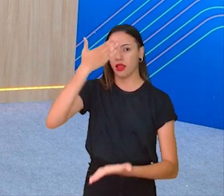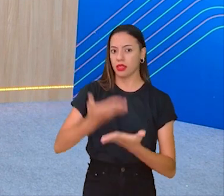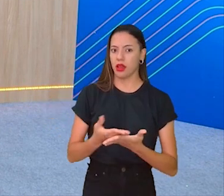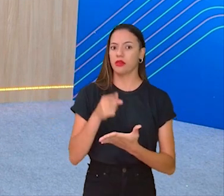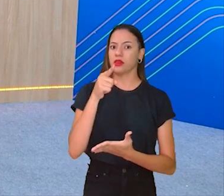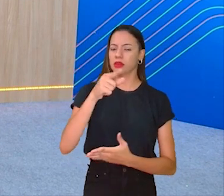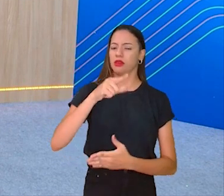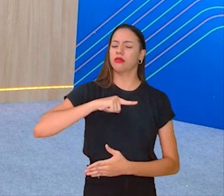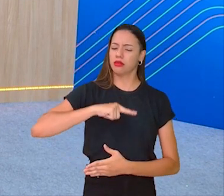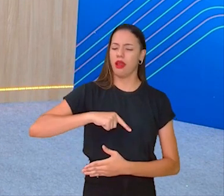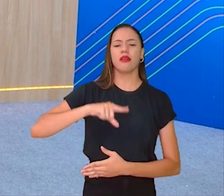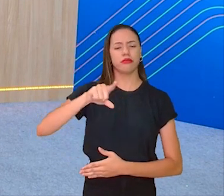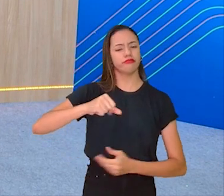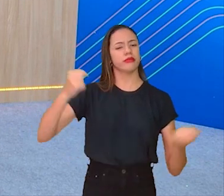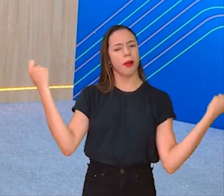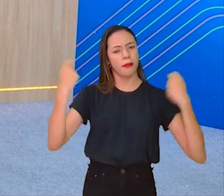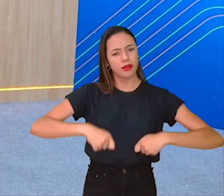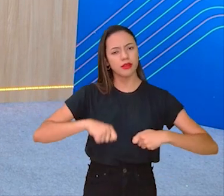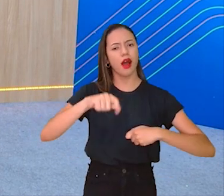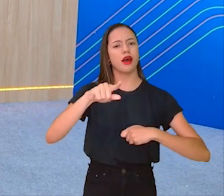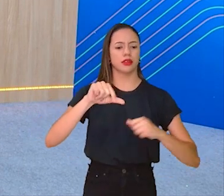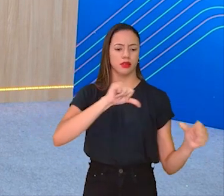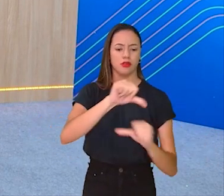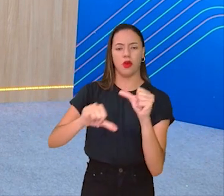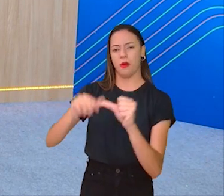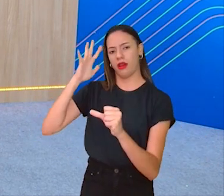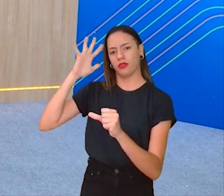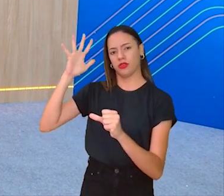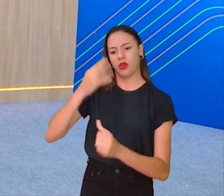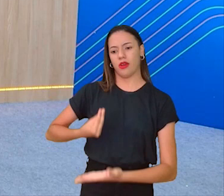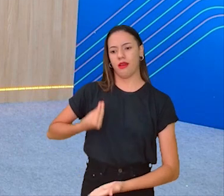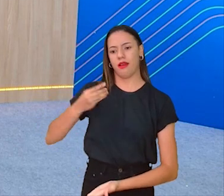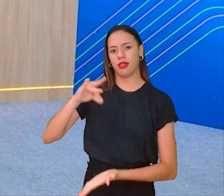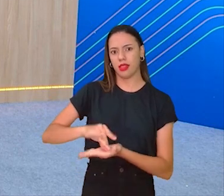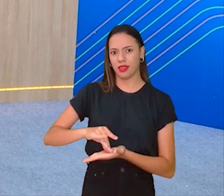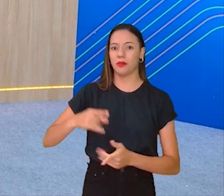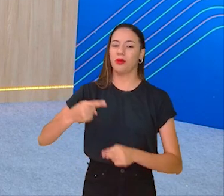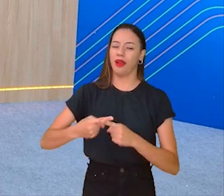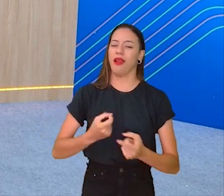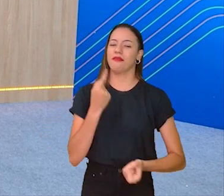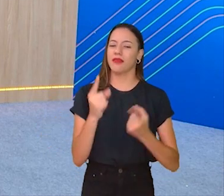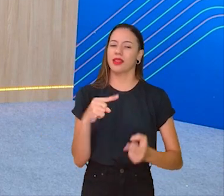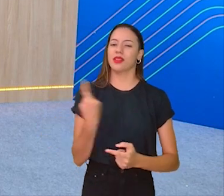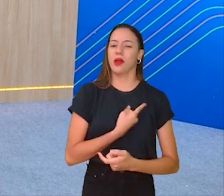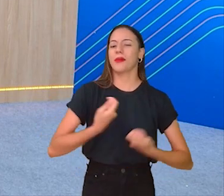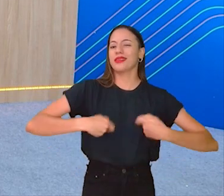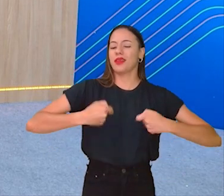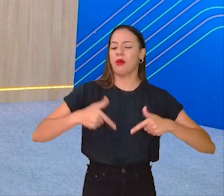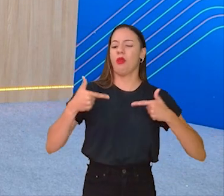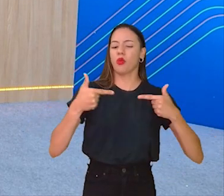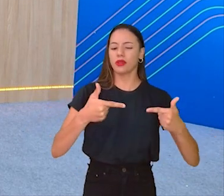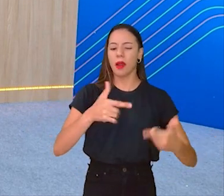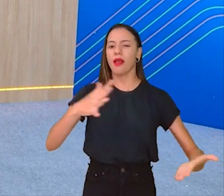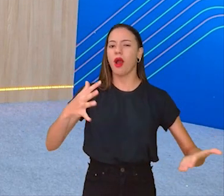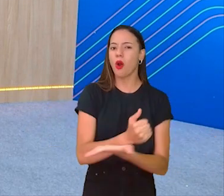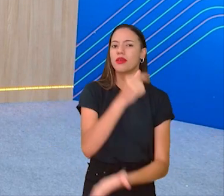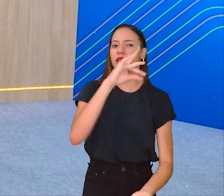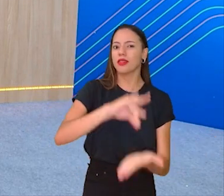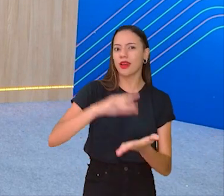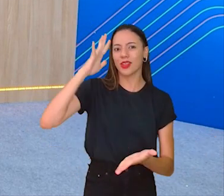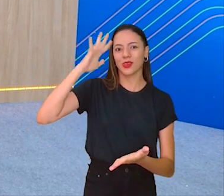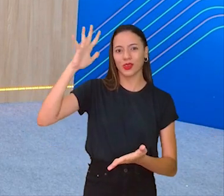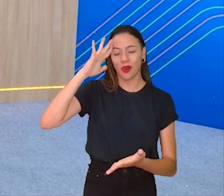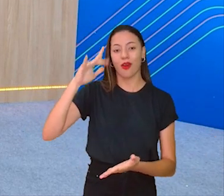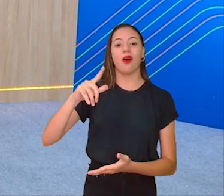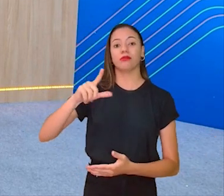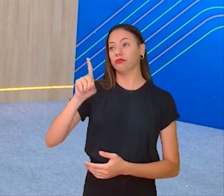tem sim condições de realizar o seu sonho. E muitas vezes a gente tem que batalhar por eles. Então a gente vai ver agora uma animaçãozinha que vem falando